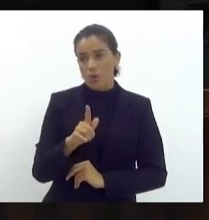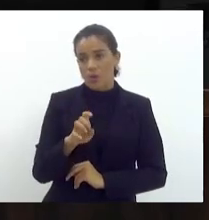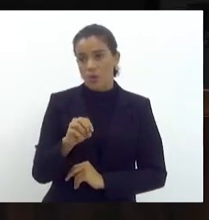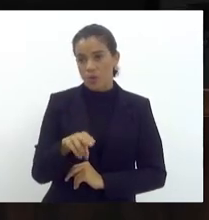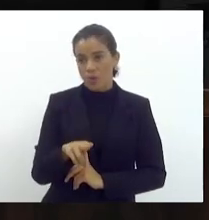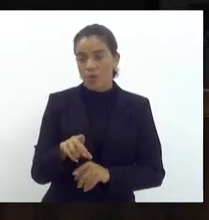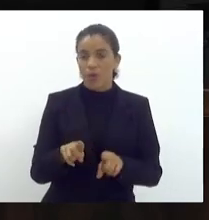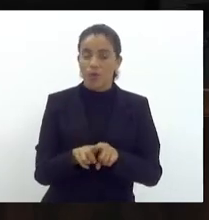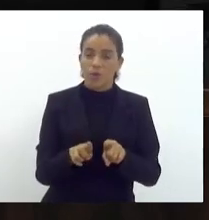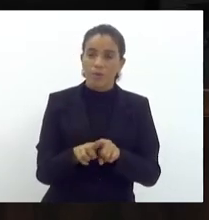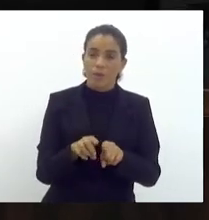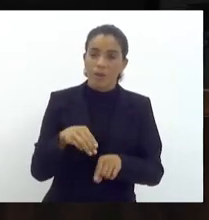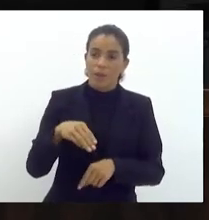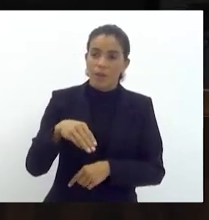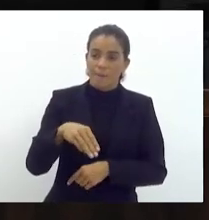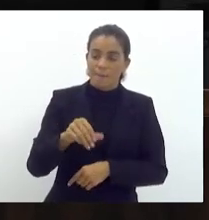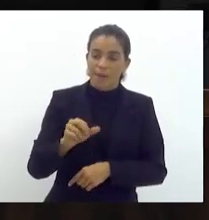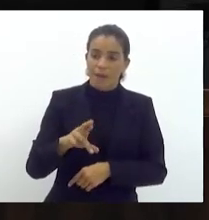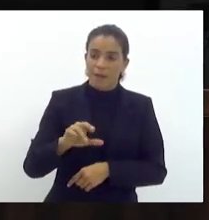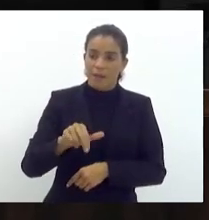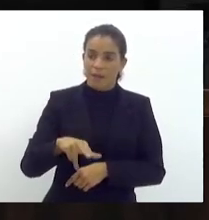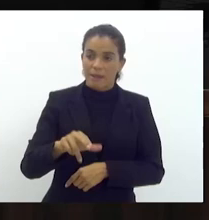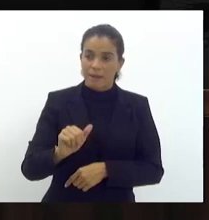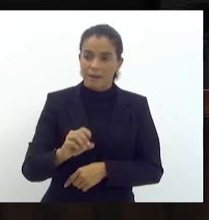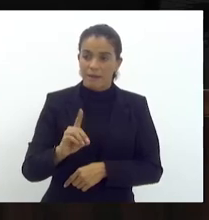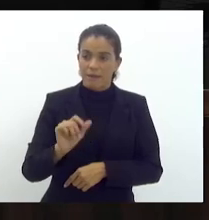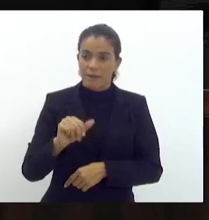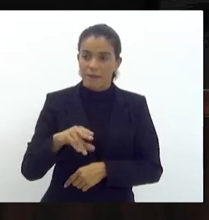Monteiro Marina do MST